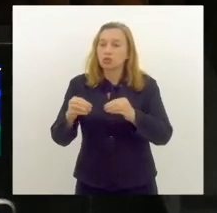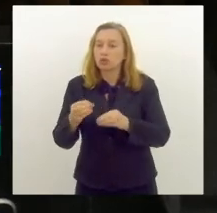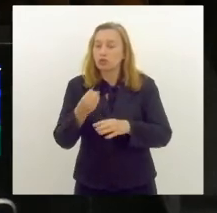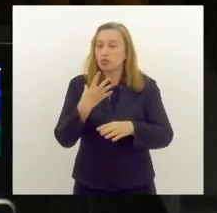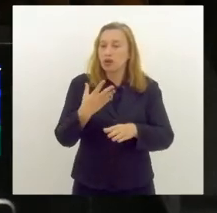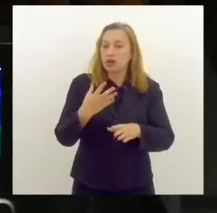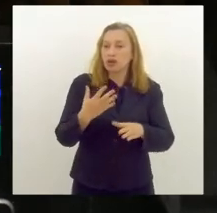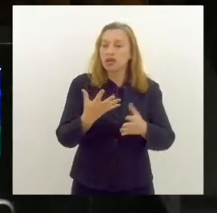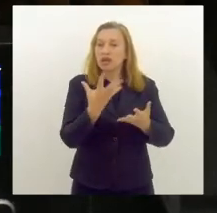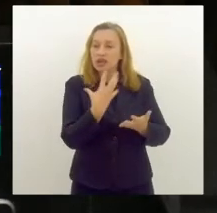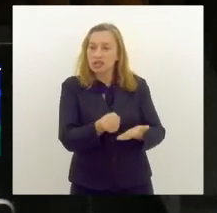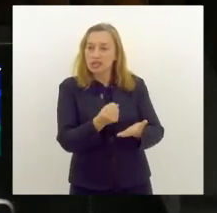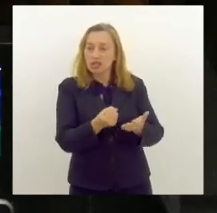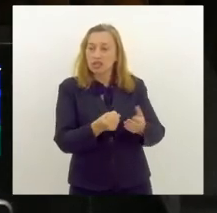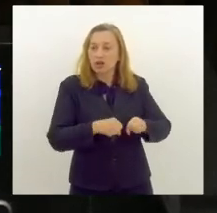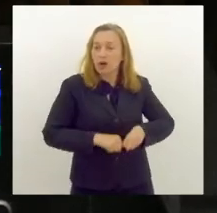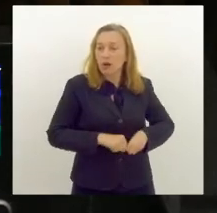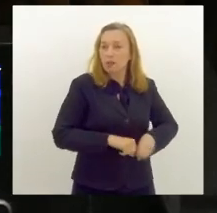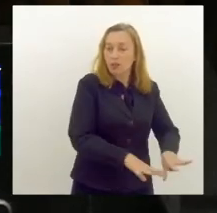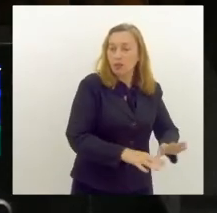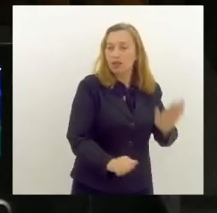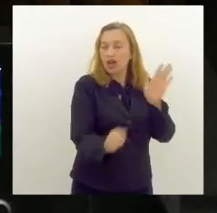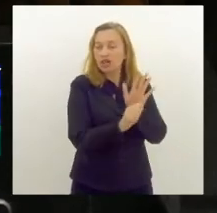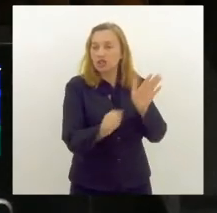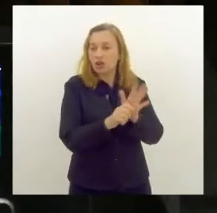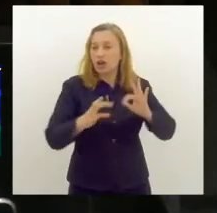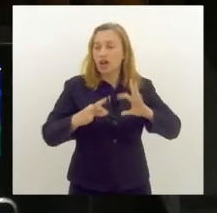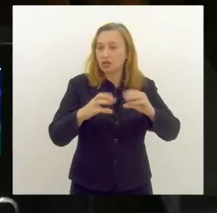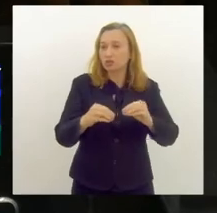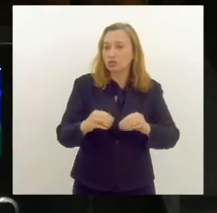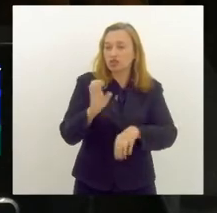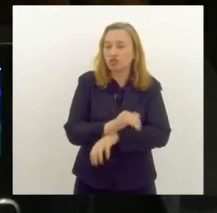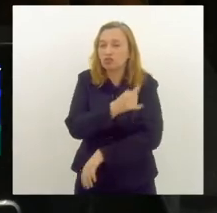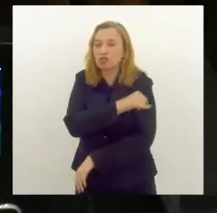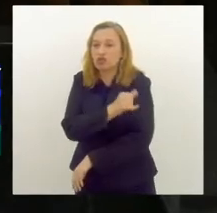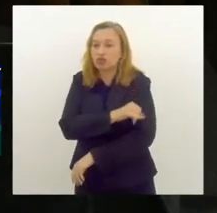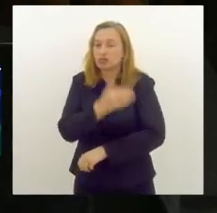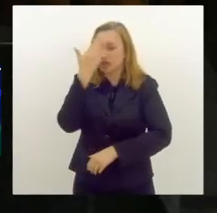de todas as pautas nefastas ao cidadão de bem no Rio de Janeiro. Obrigado, senhora presidente.